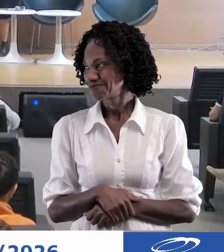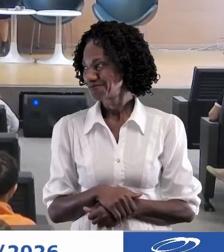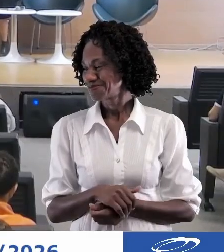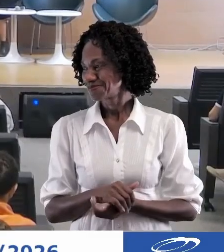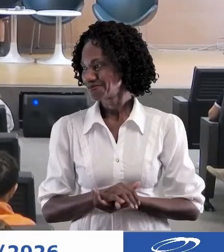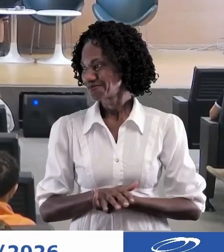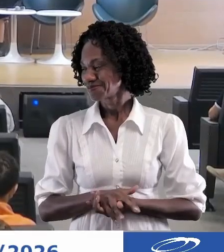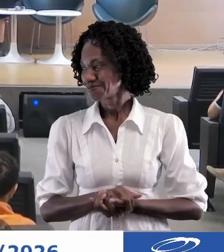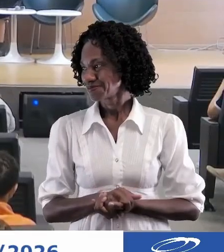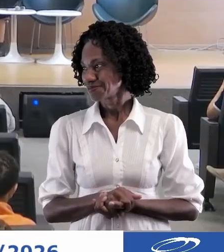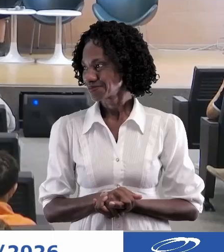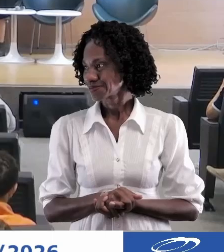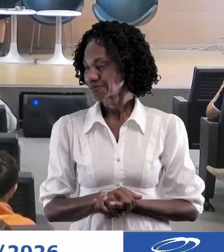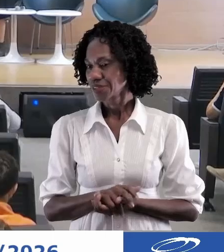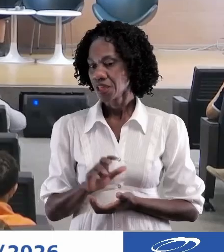Hello, Matt.